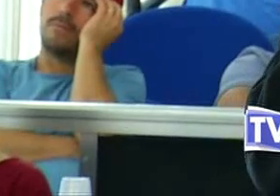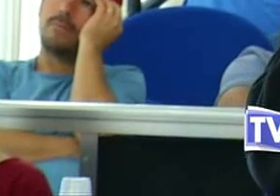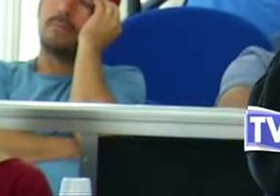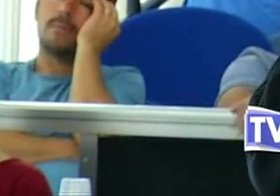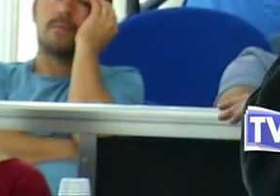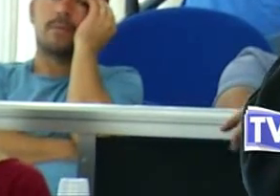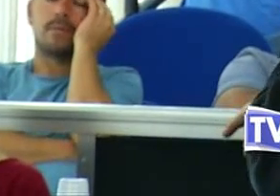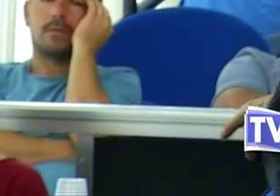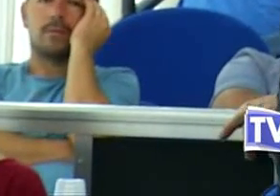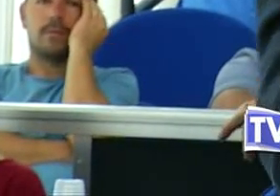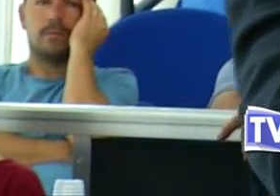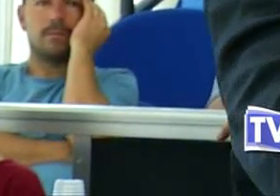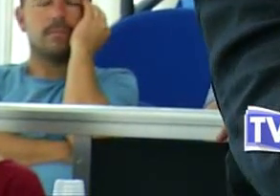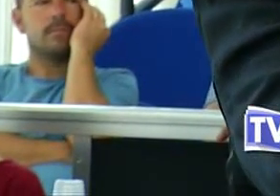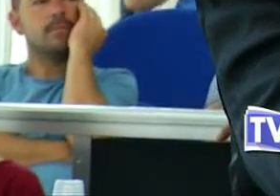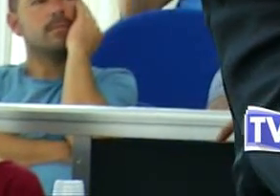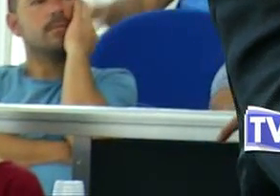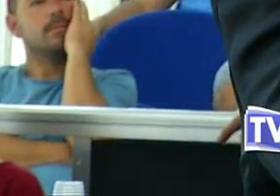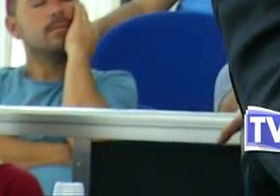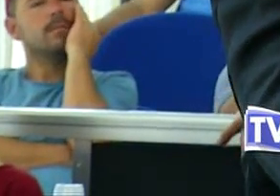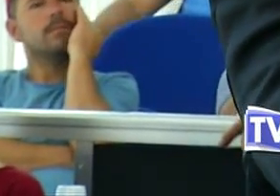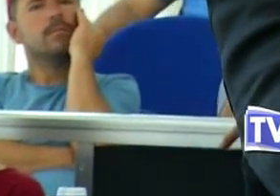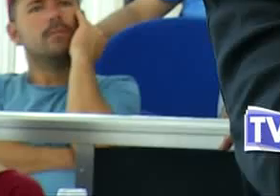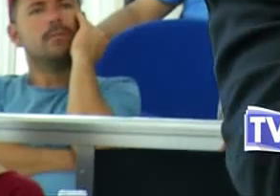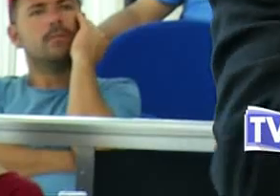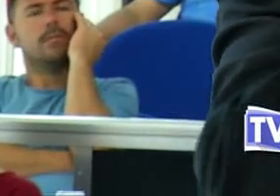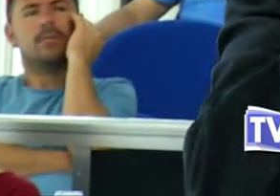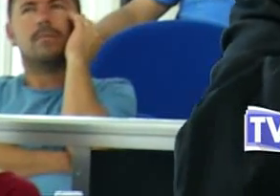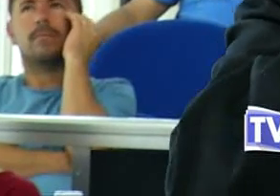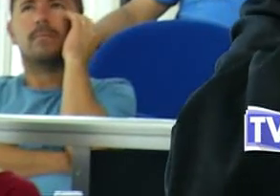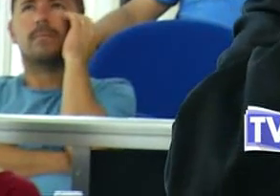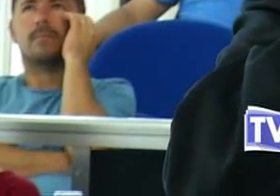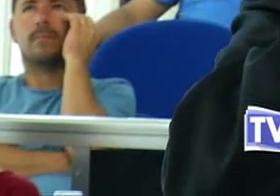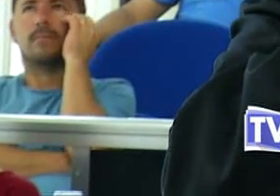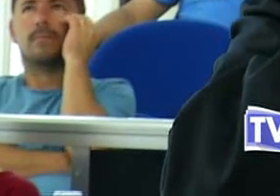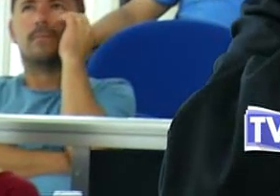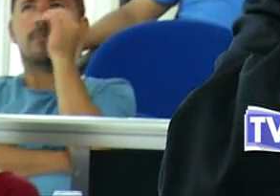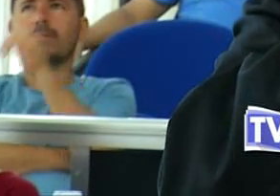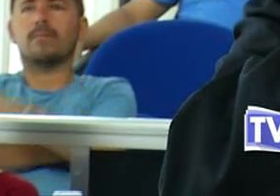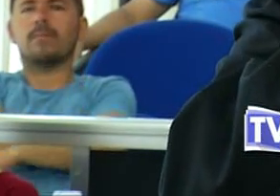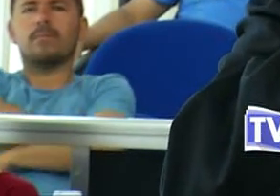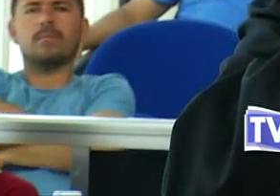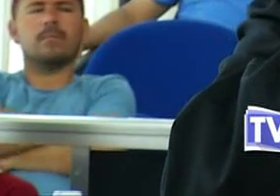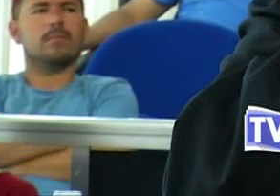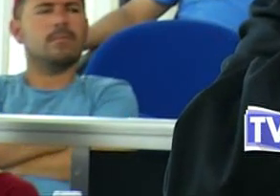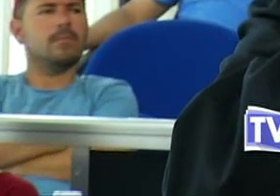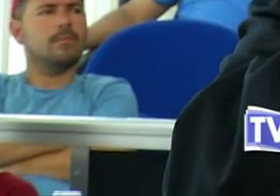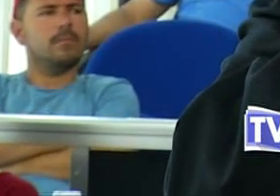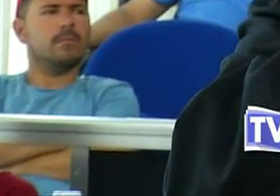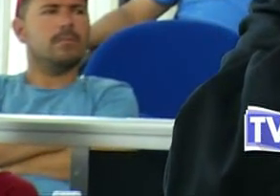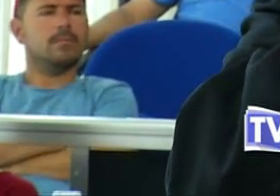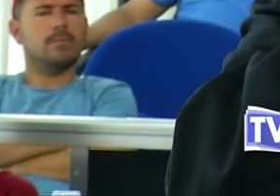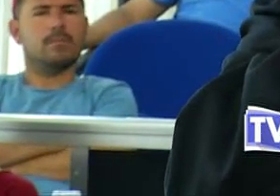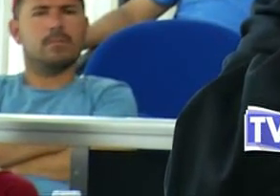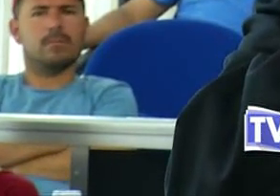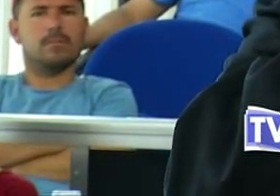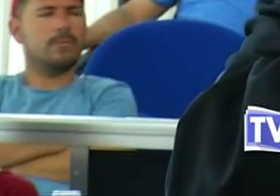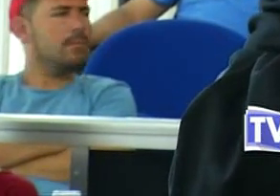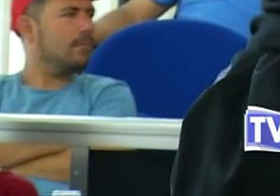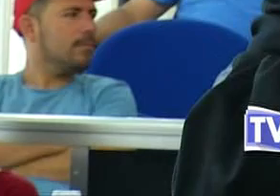votar no Mário Central da cidade. Então, fica aqui também. São vários pontos da cidade,